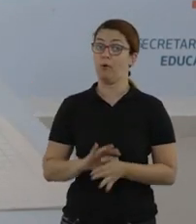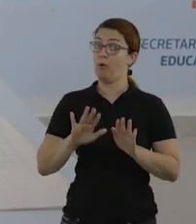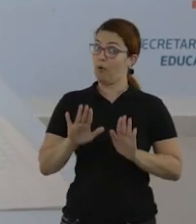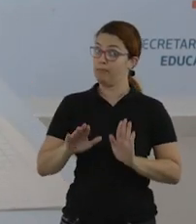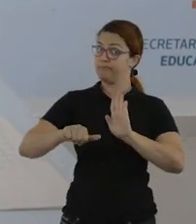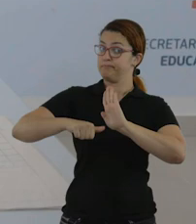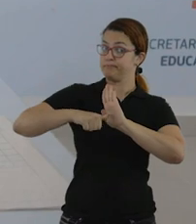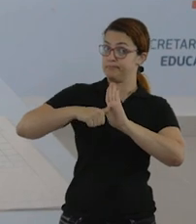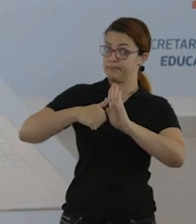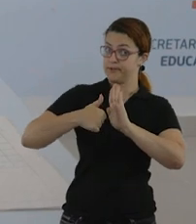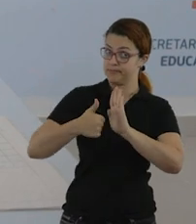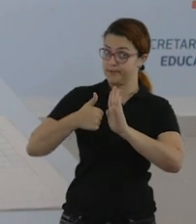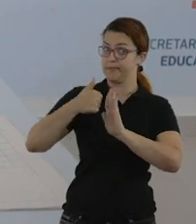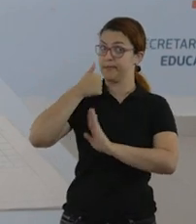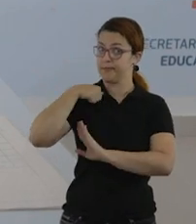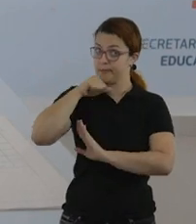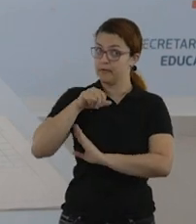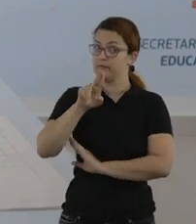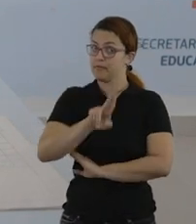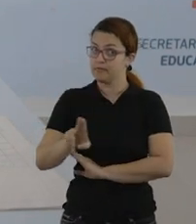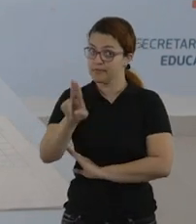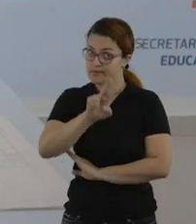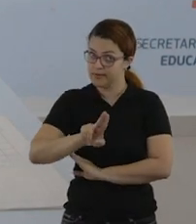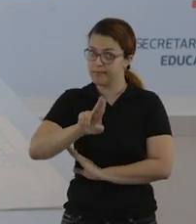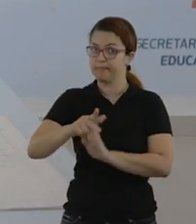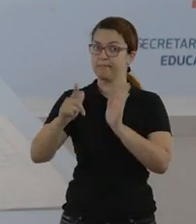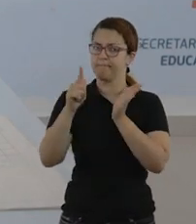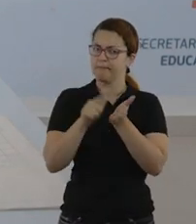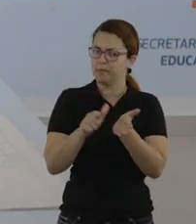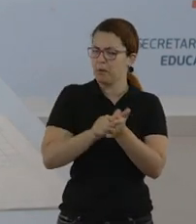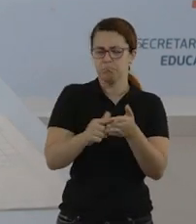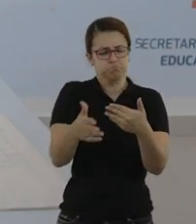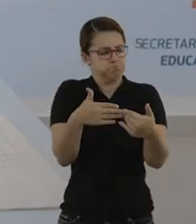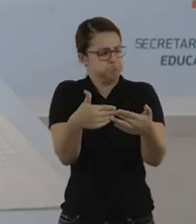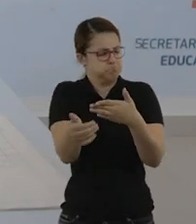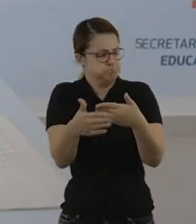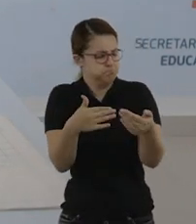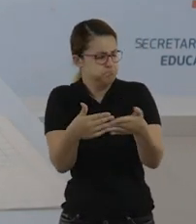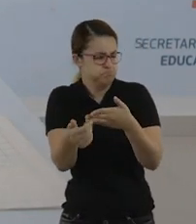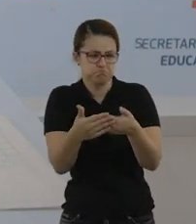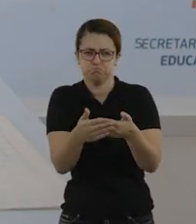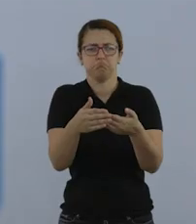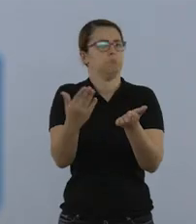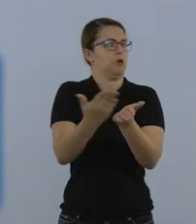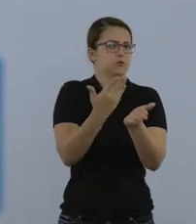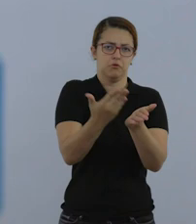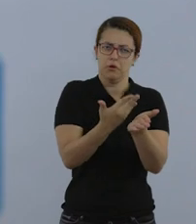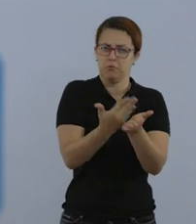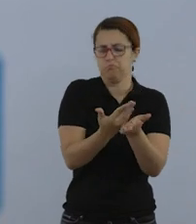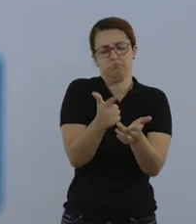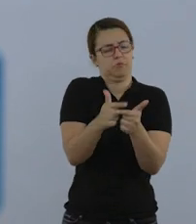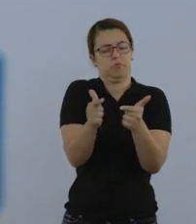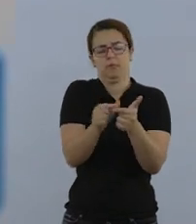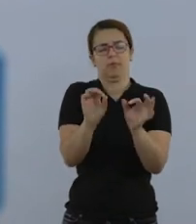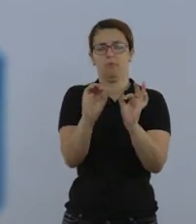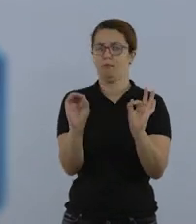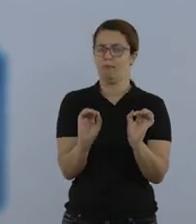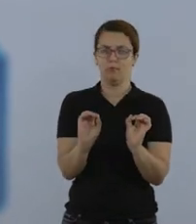a mamãe vai precisar de uma folha. Pode ser uma folha sulfite, uma folha de caderno, não tem problema,